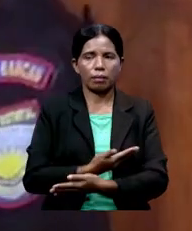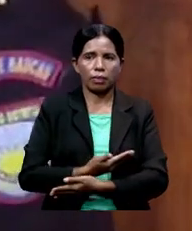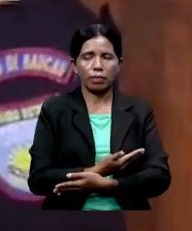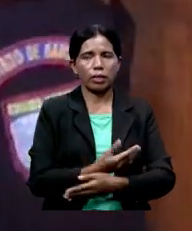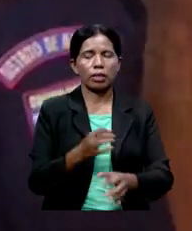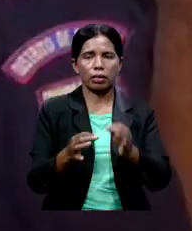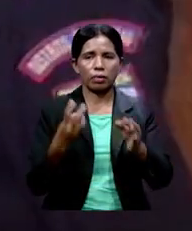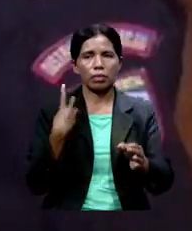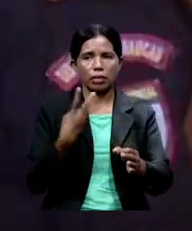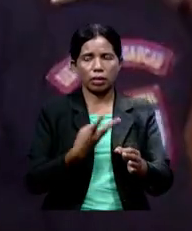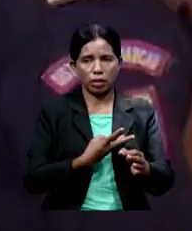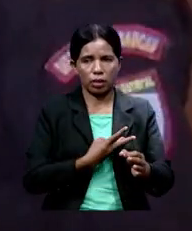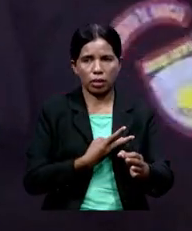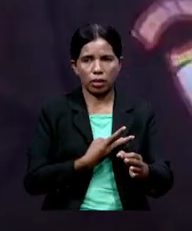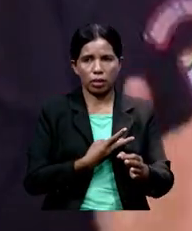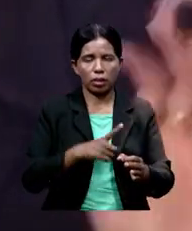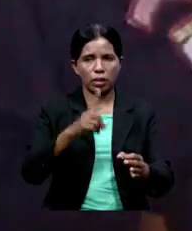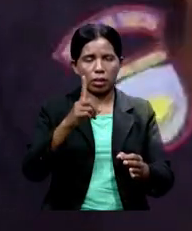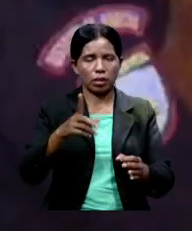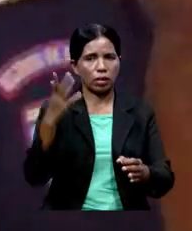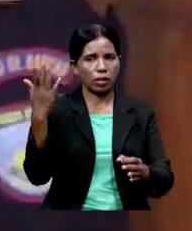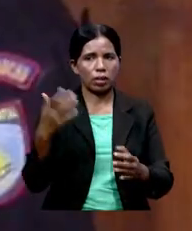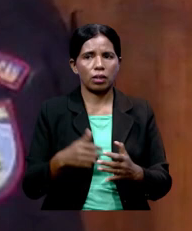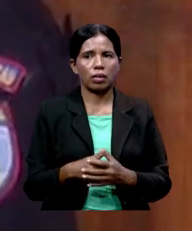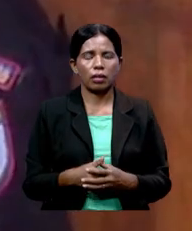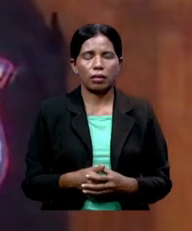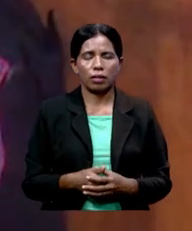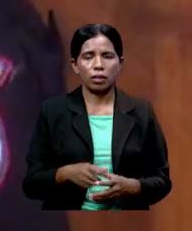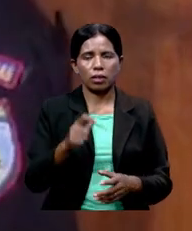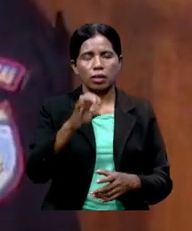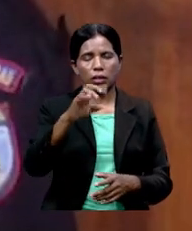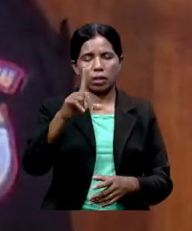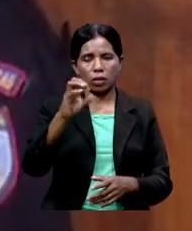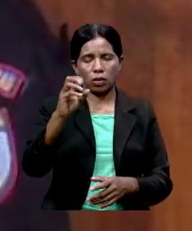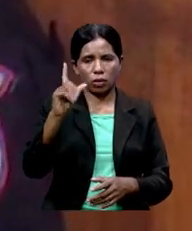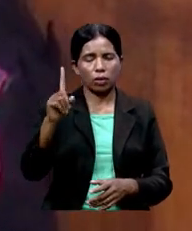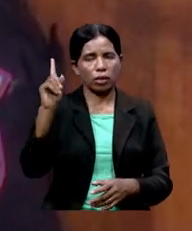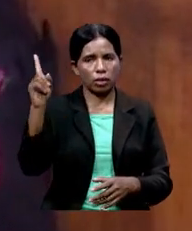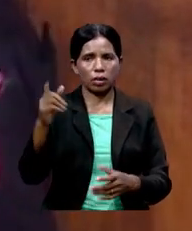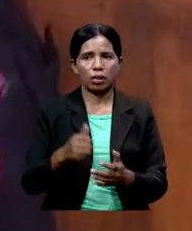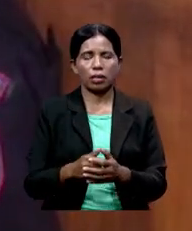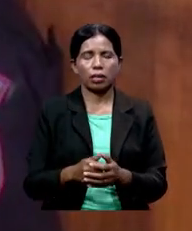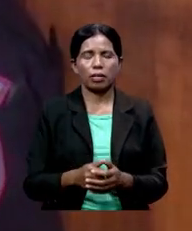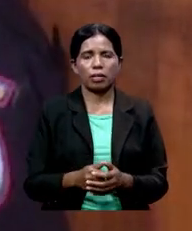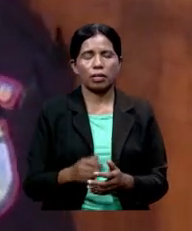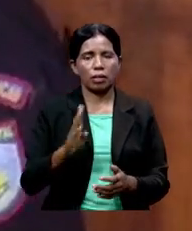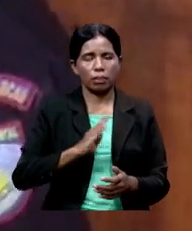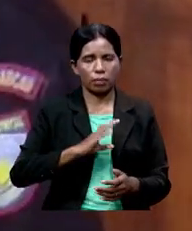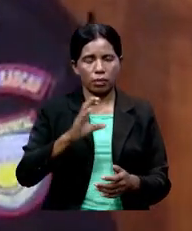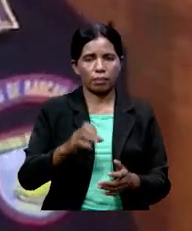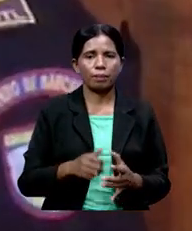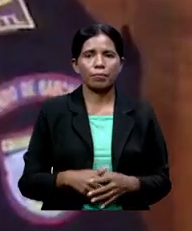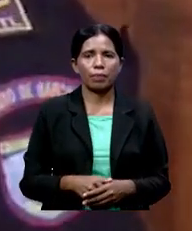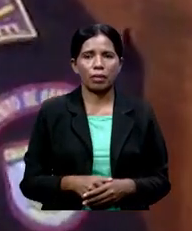kita tambah ida mak akontesia area tirolon ini ida akontesia bilang tidak apa dona be